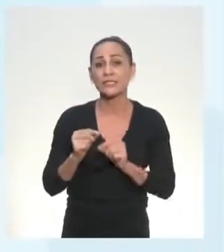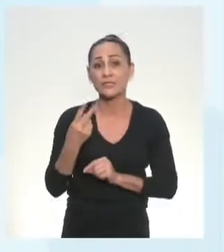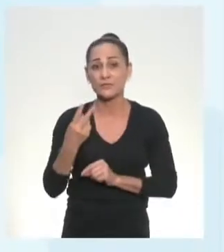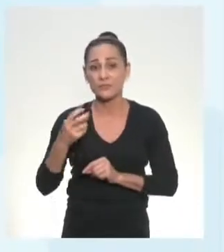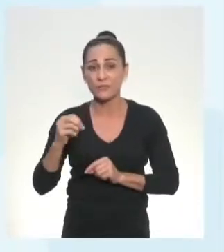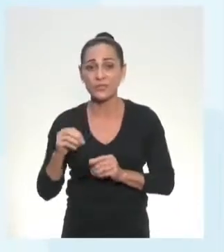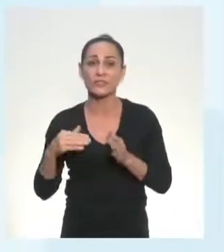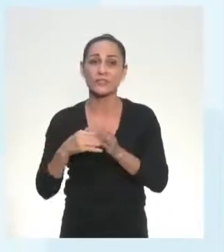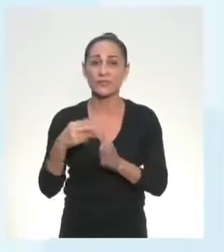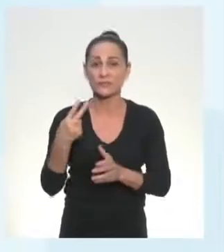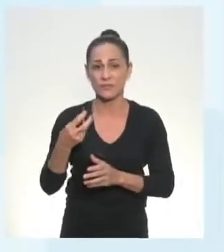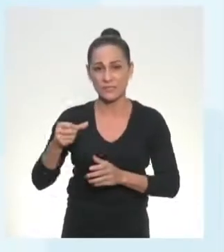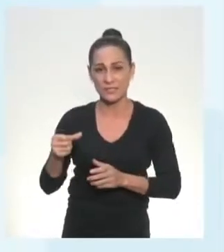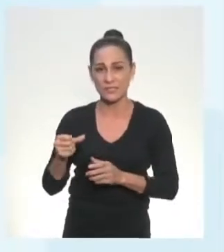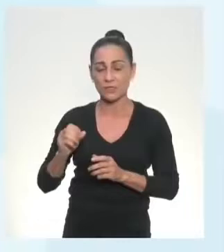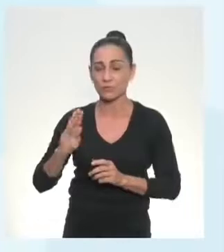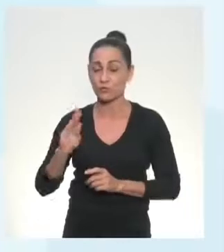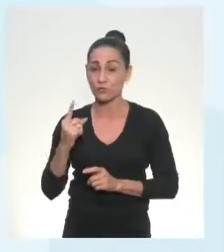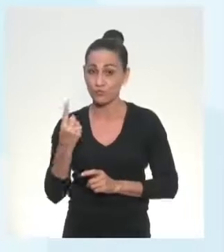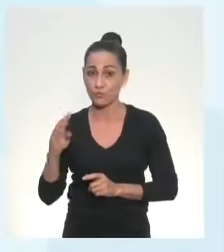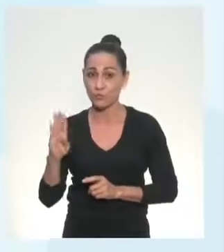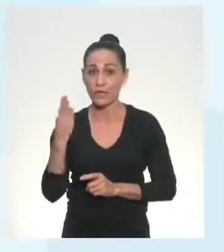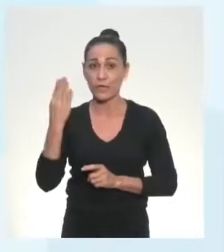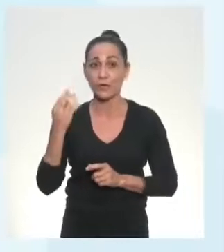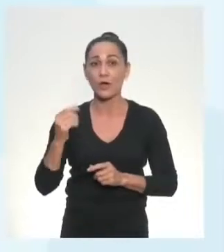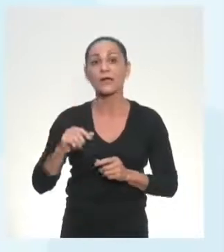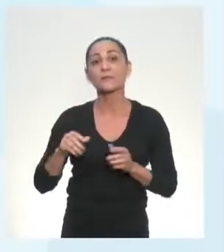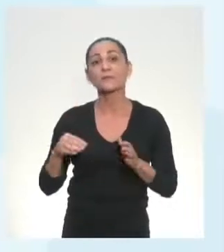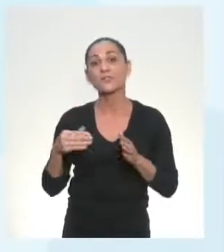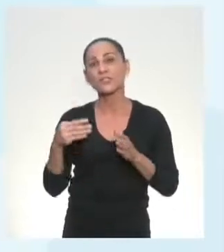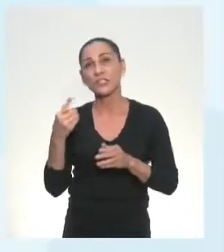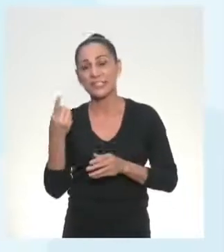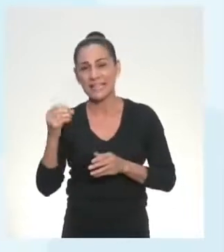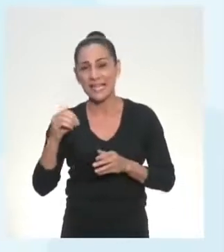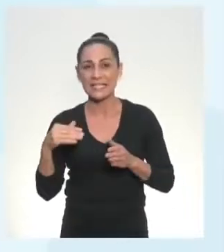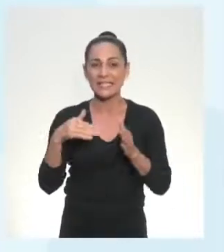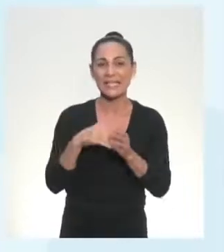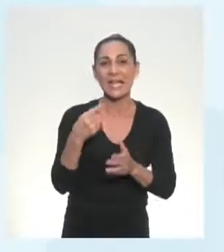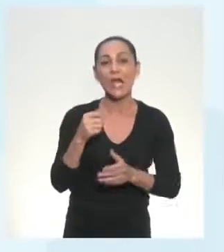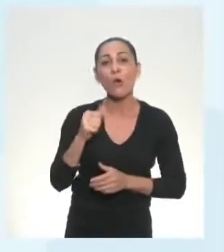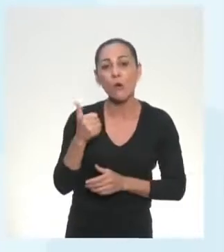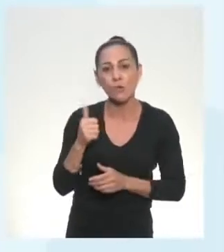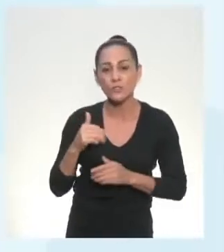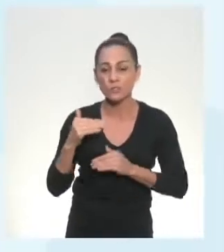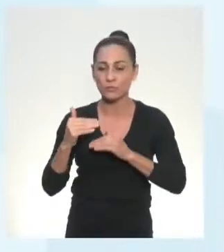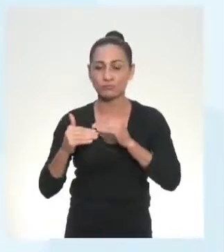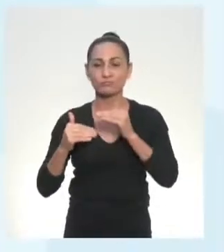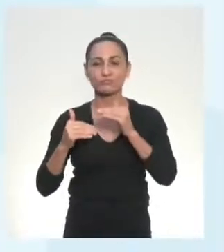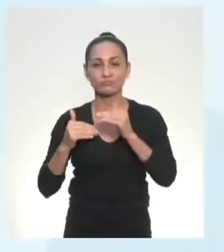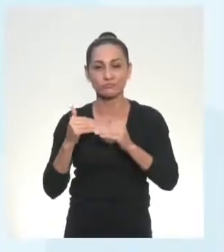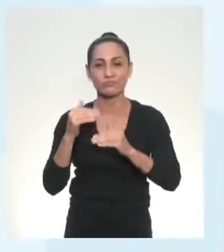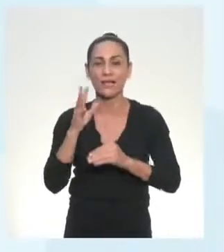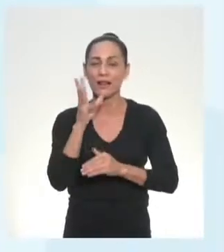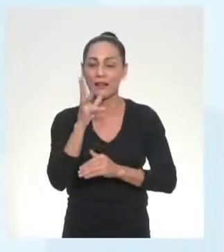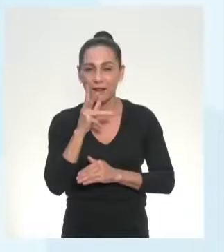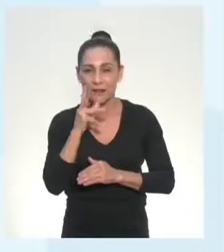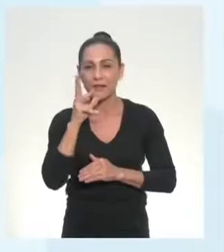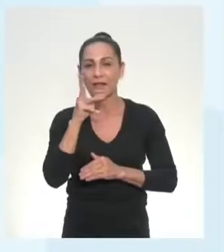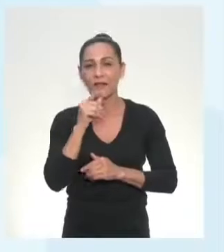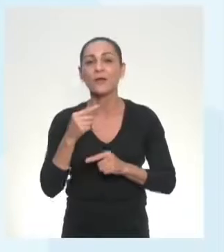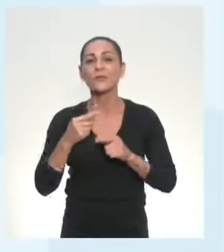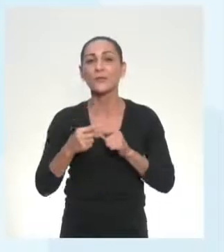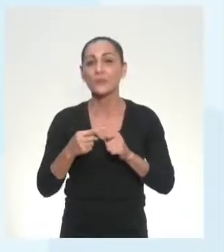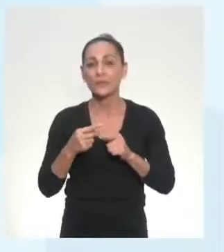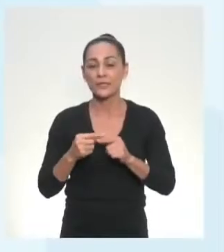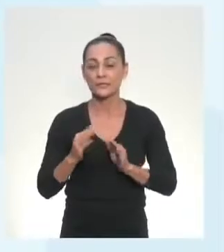aumento de bilhão, do bilhão de 10 para 11, e uma projeção que provavelmente vai levar mais tempo ainda, que é a projeção